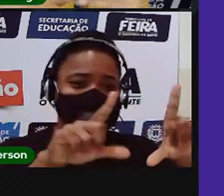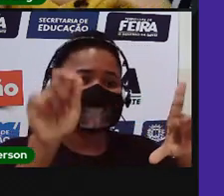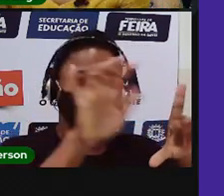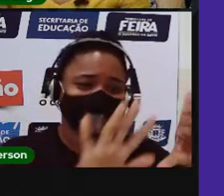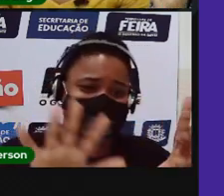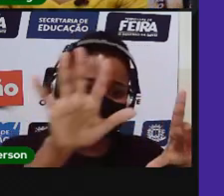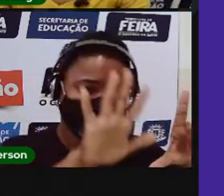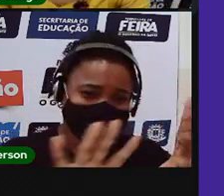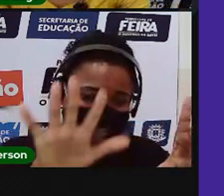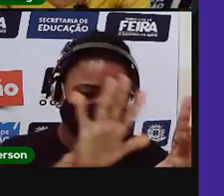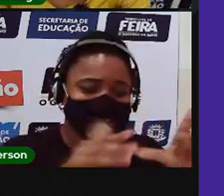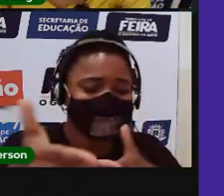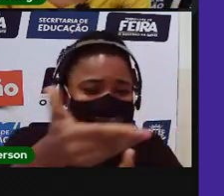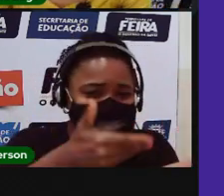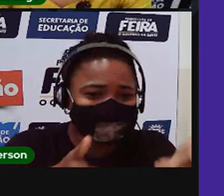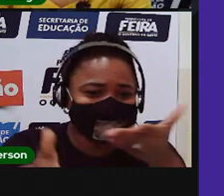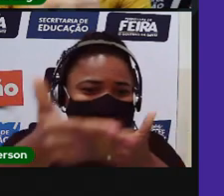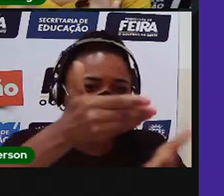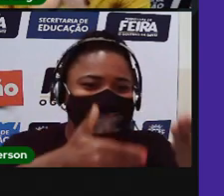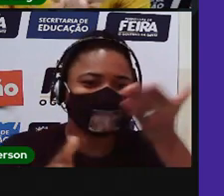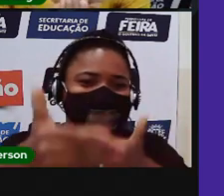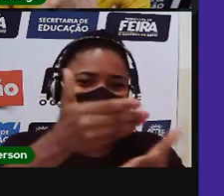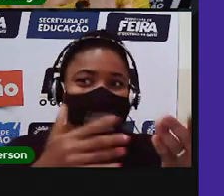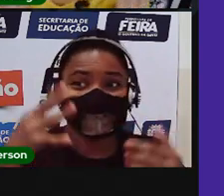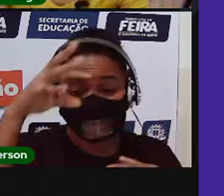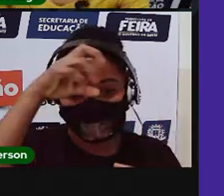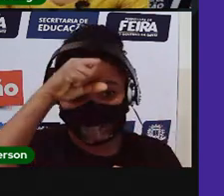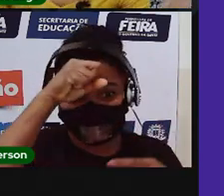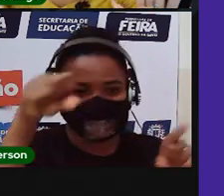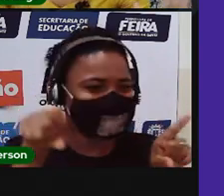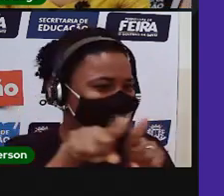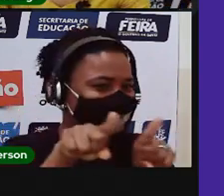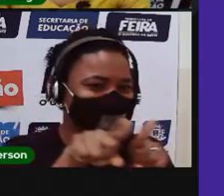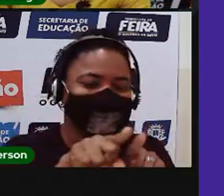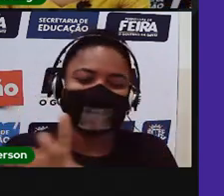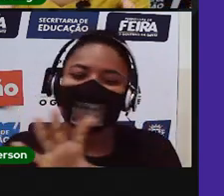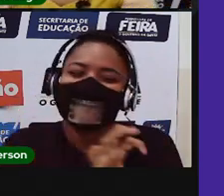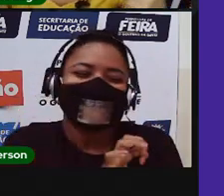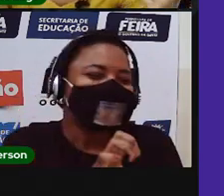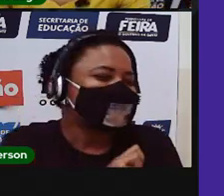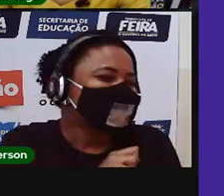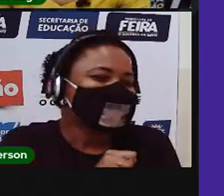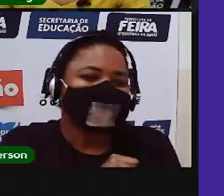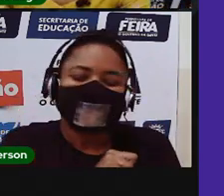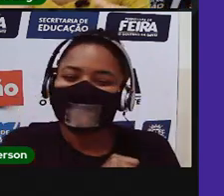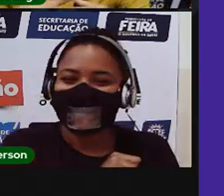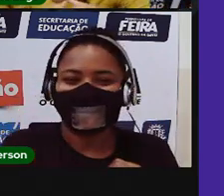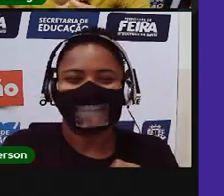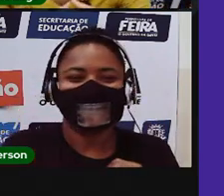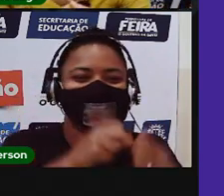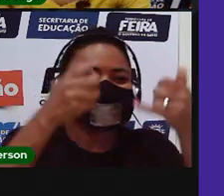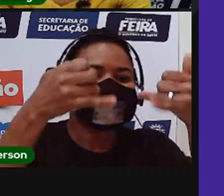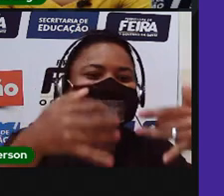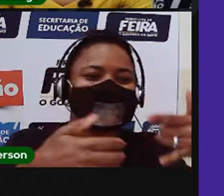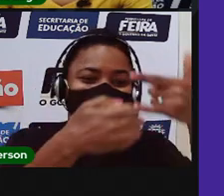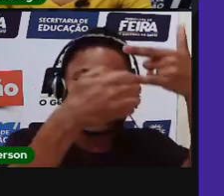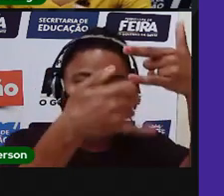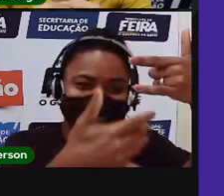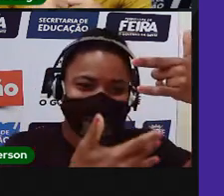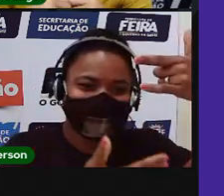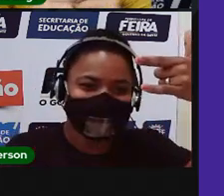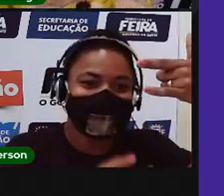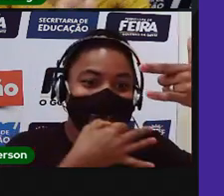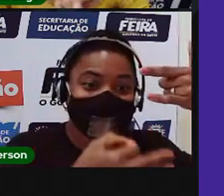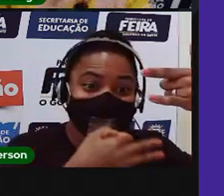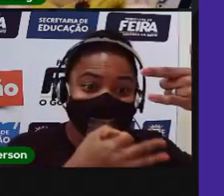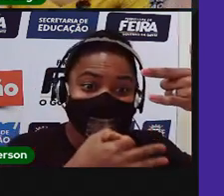conversando, está aprendendo também. Inclusive, adorei o que vocês comentaram sobre o que é protagonismo juvenil, né? Já vi que